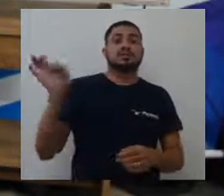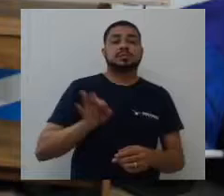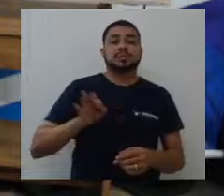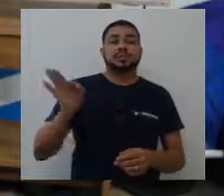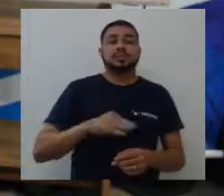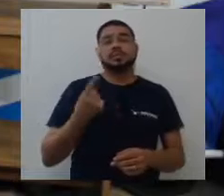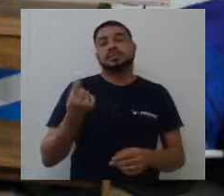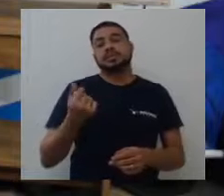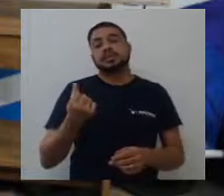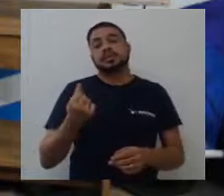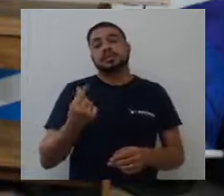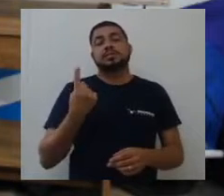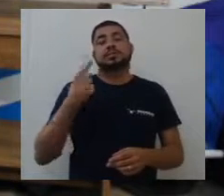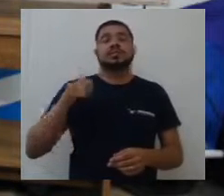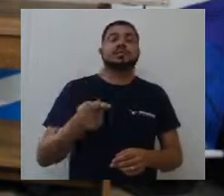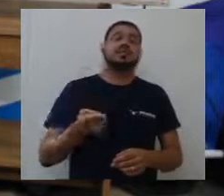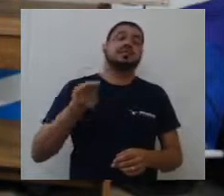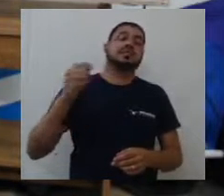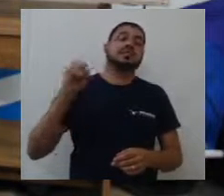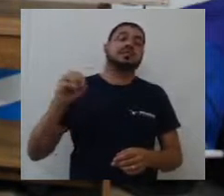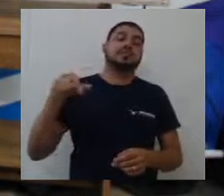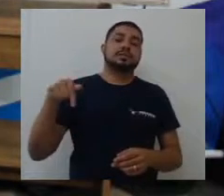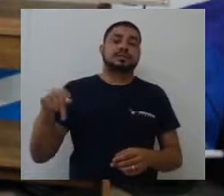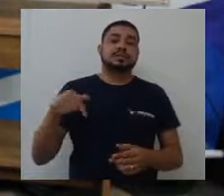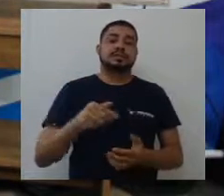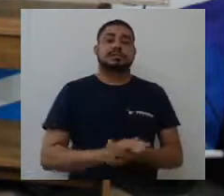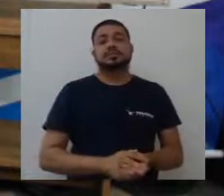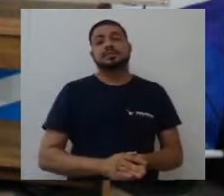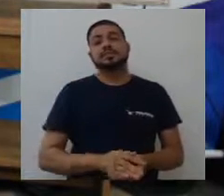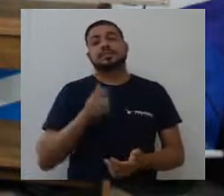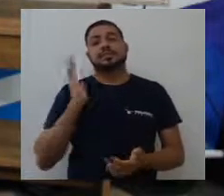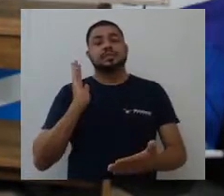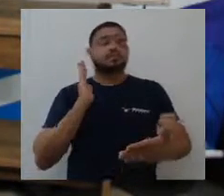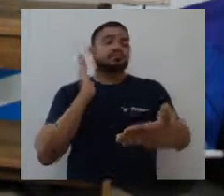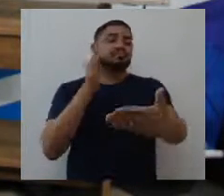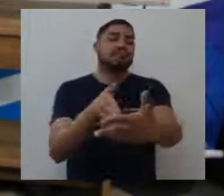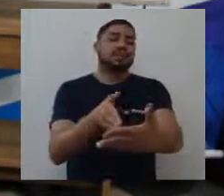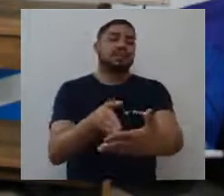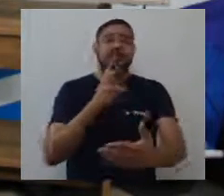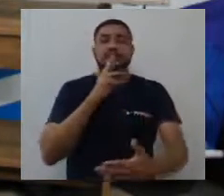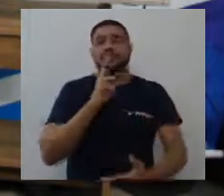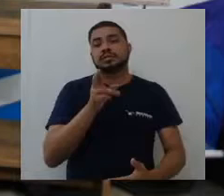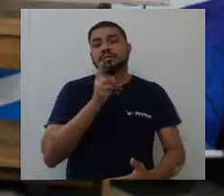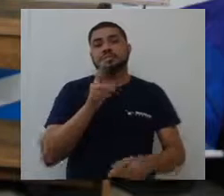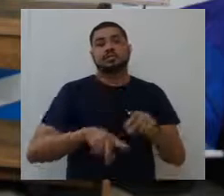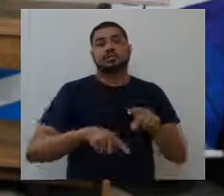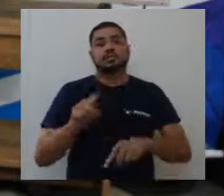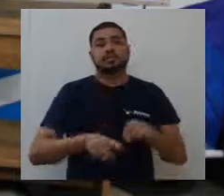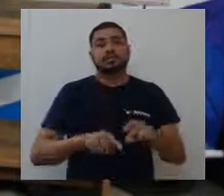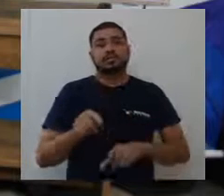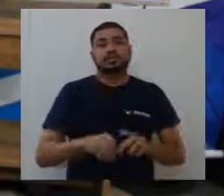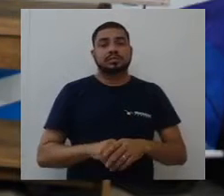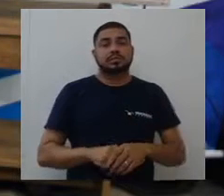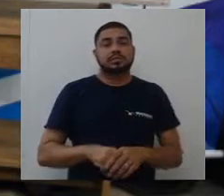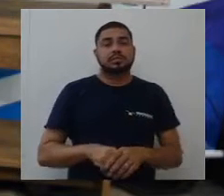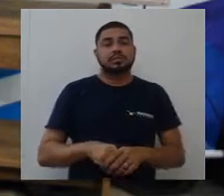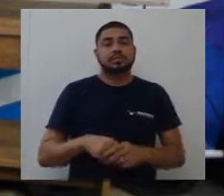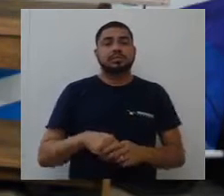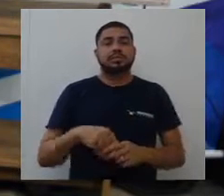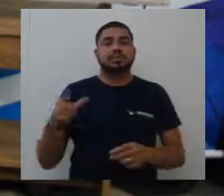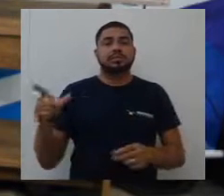preço e multiplica por 1,07. Beleza? E tu já vai direto no resultado do produto.